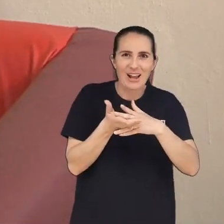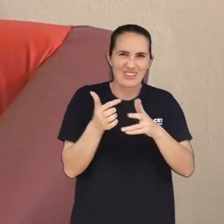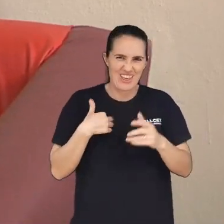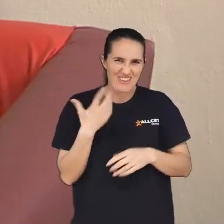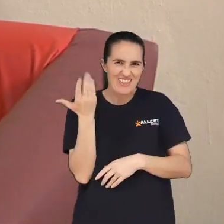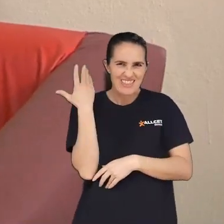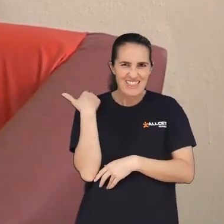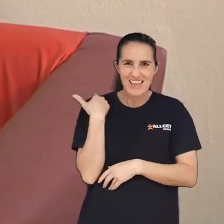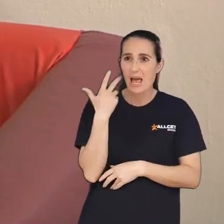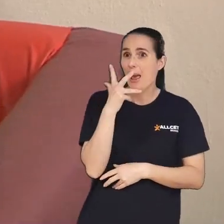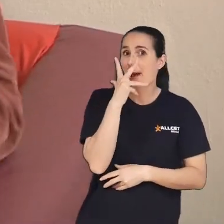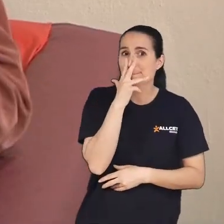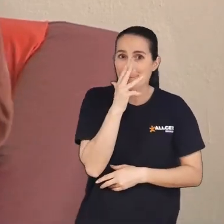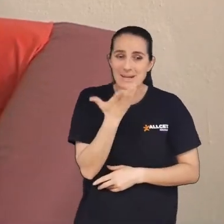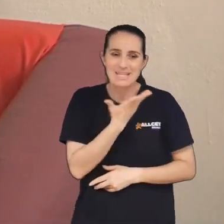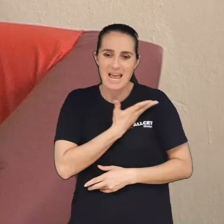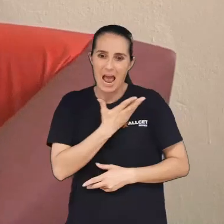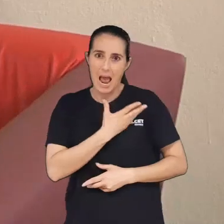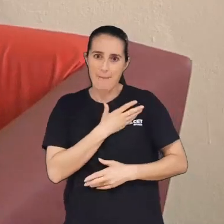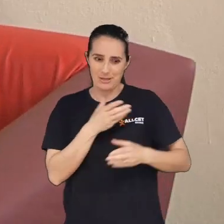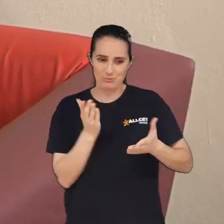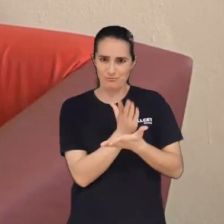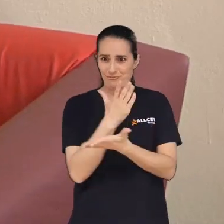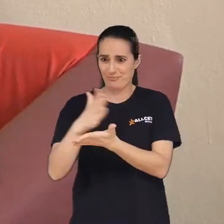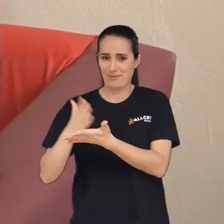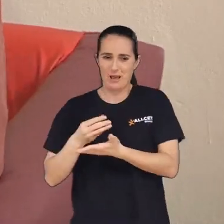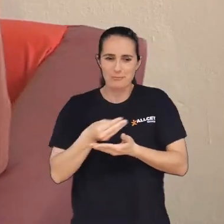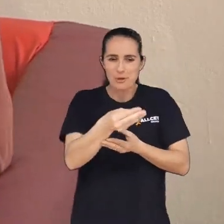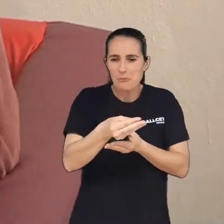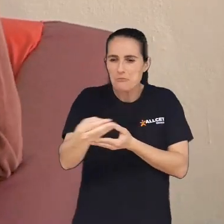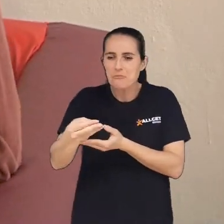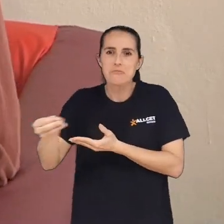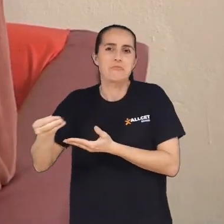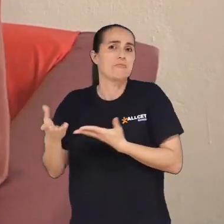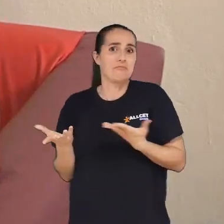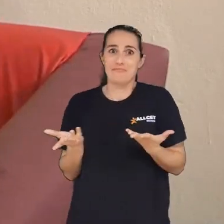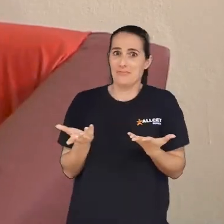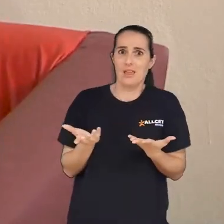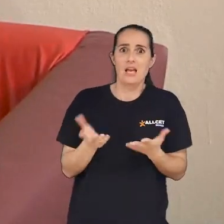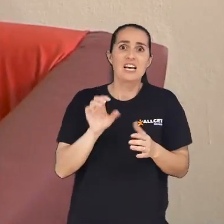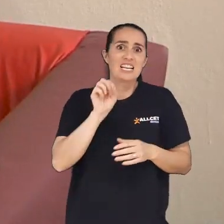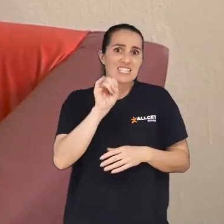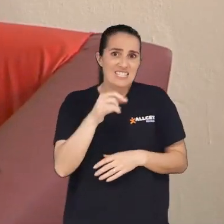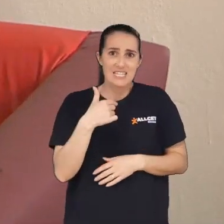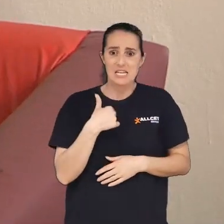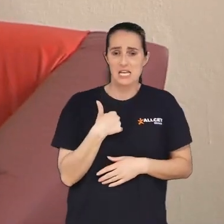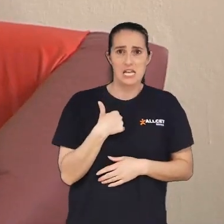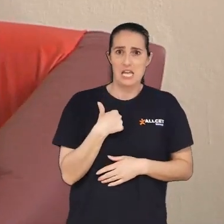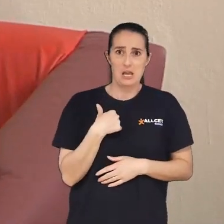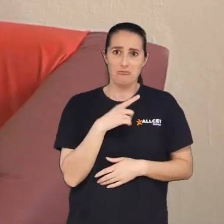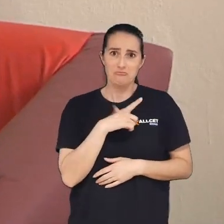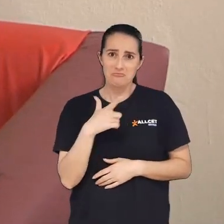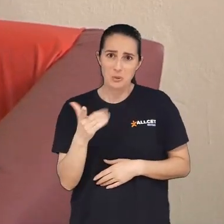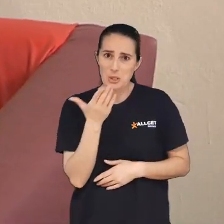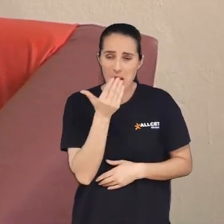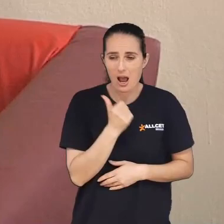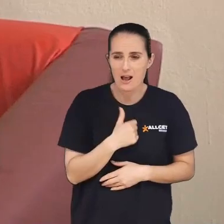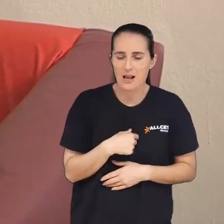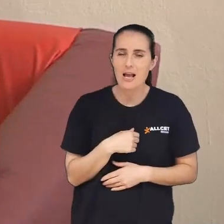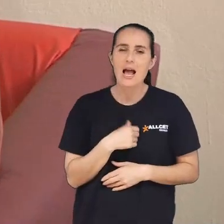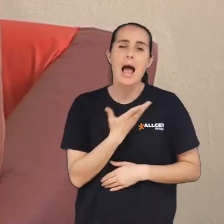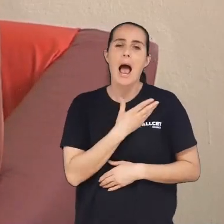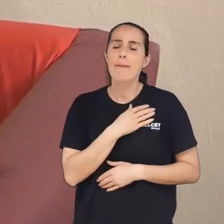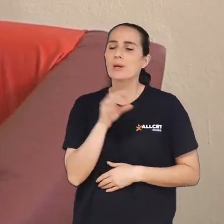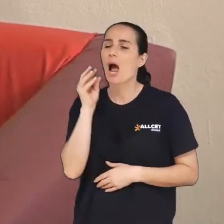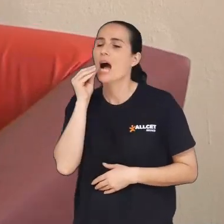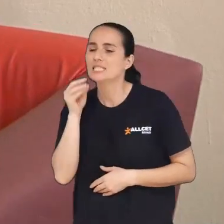era quase uma distribuição, cada um ia dando um pedacinho por outro e quando eu não levava, eu acabava aproveitando, dava mordida de